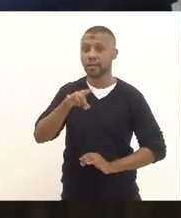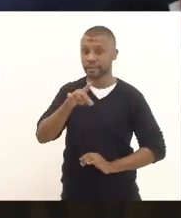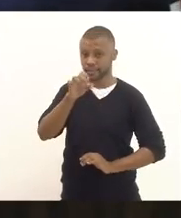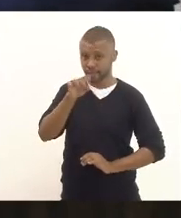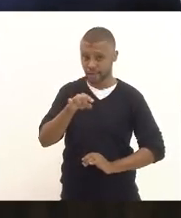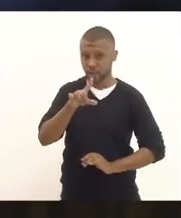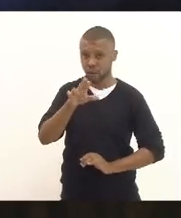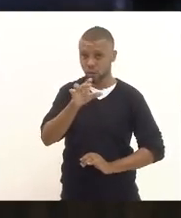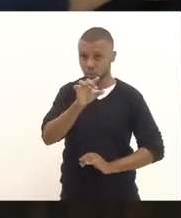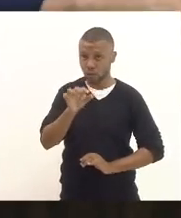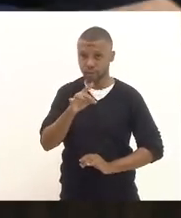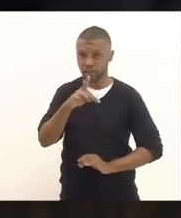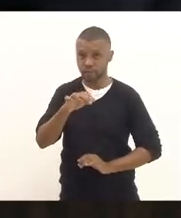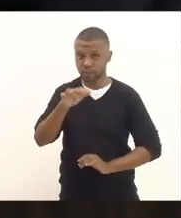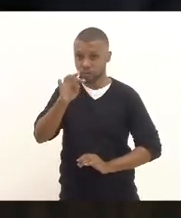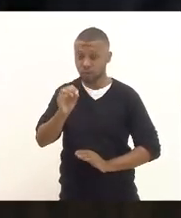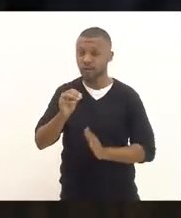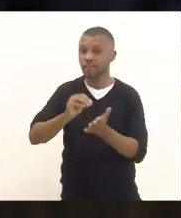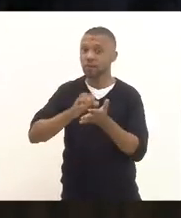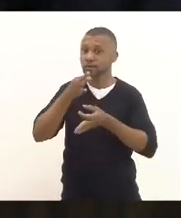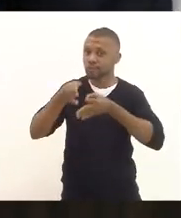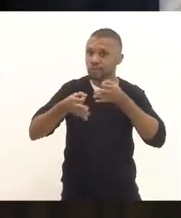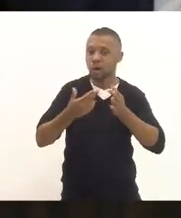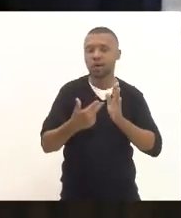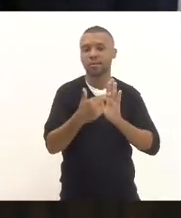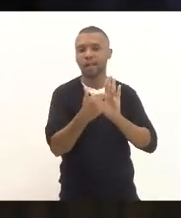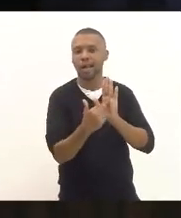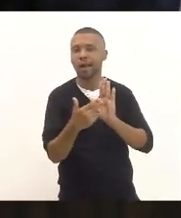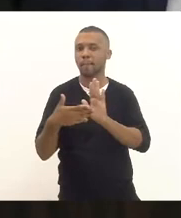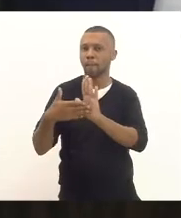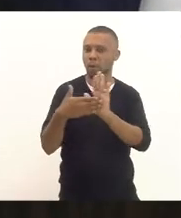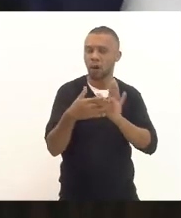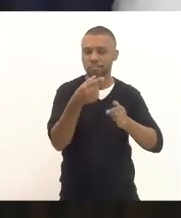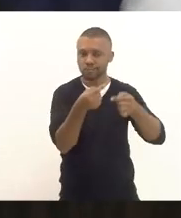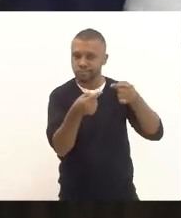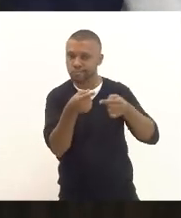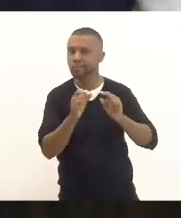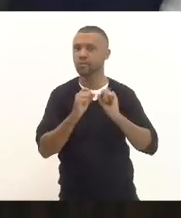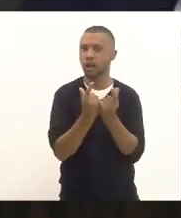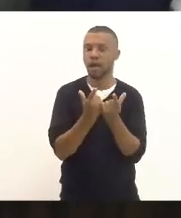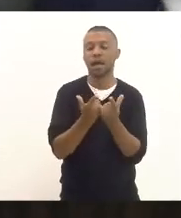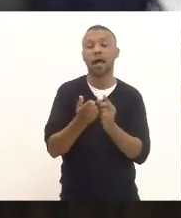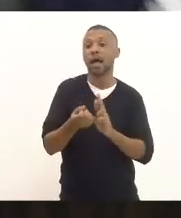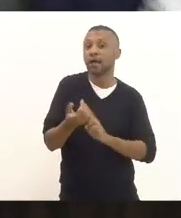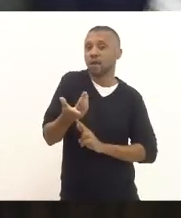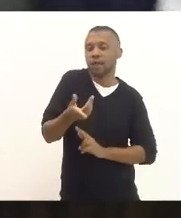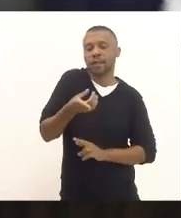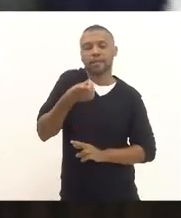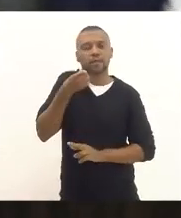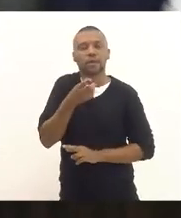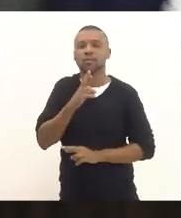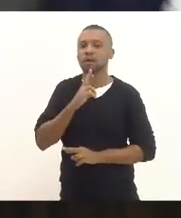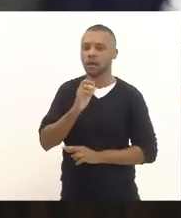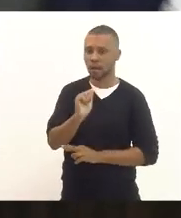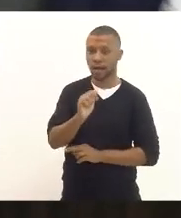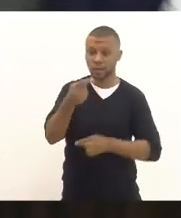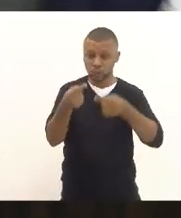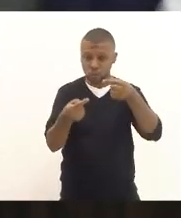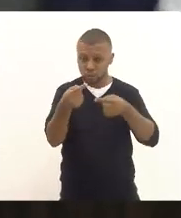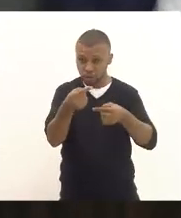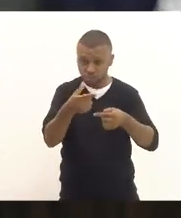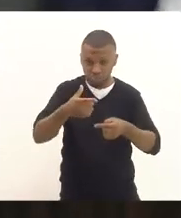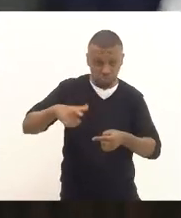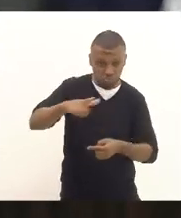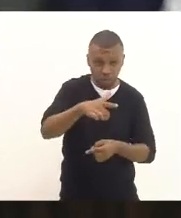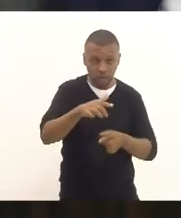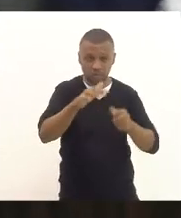Loureiro da comissão de normas internas e proposições externas favorável relator Deputado Rodrigo Amorim and condição à venda de